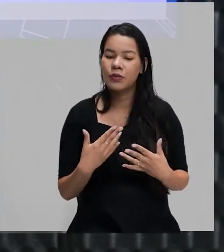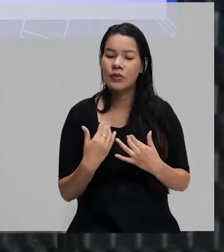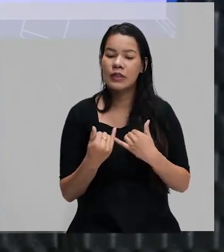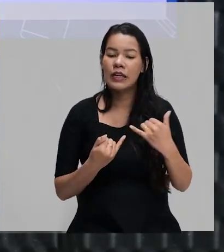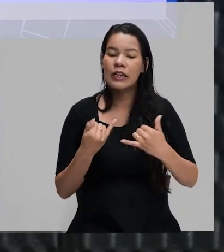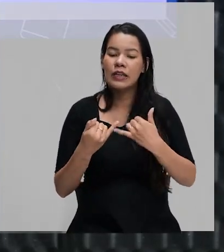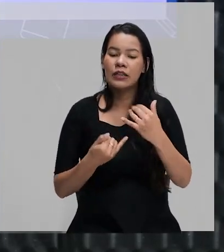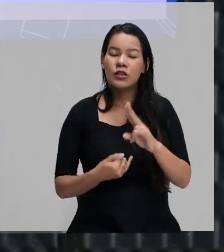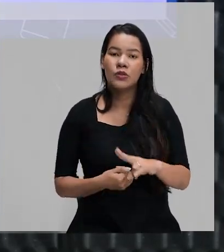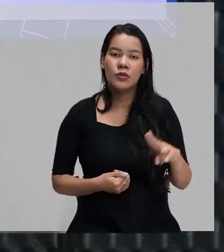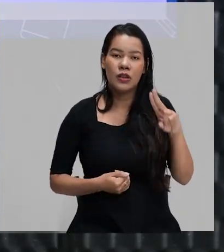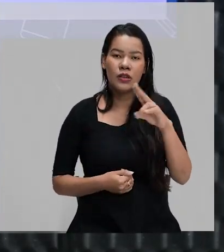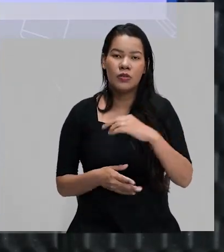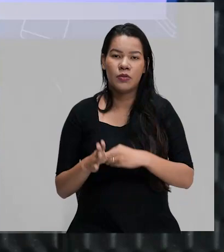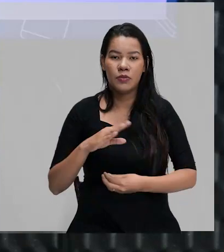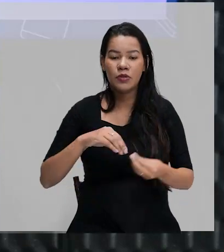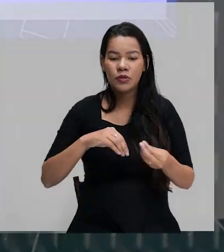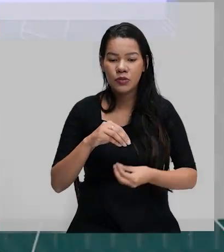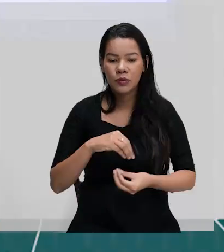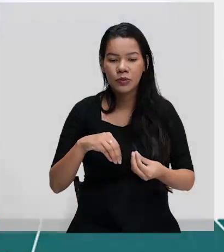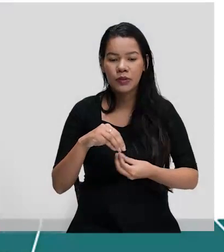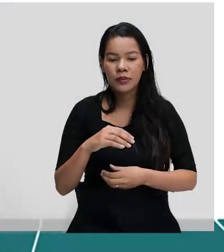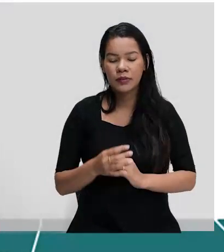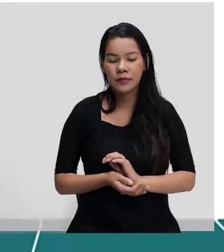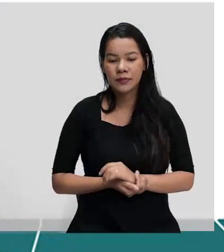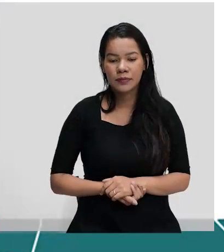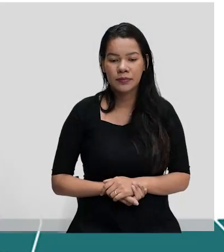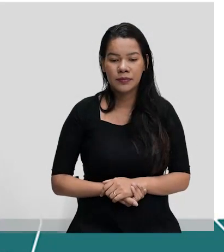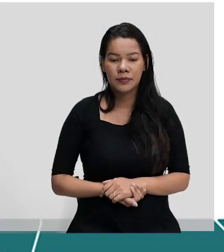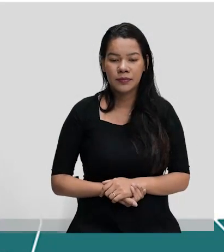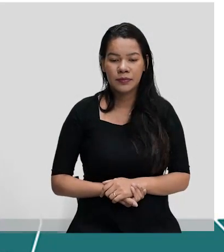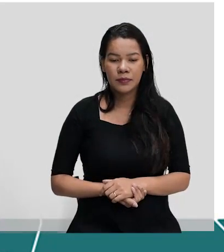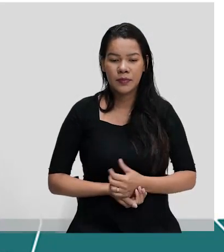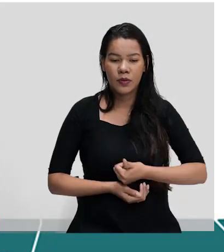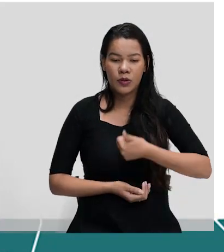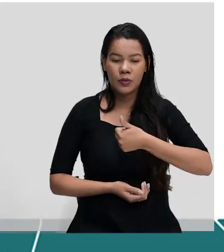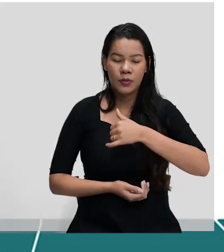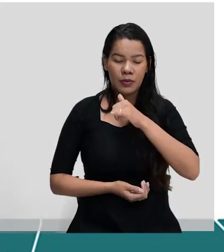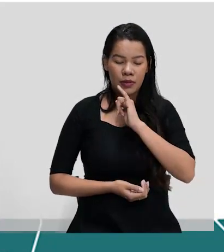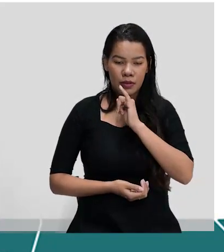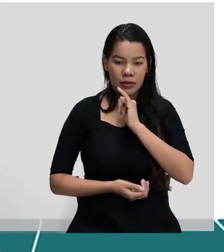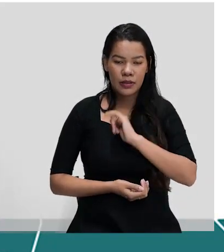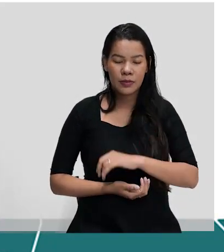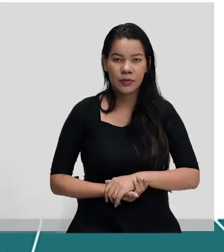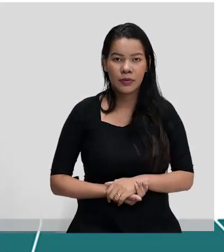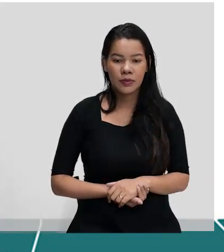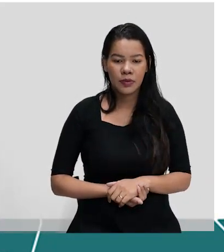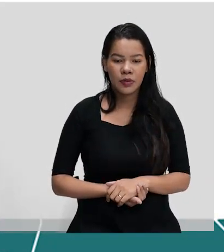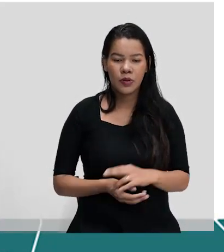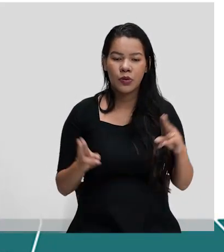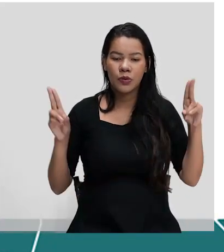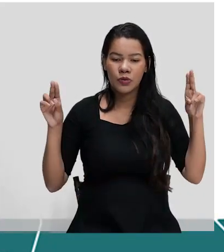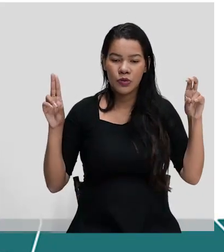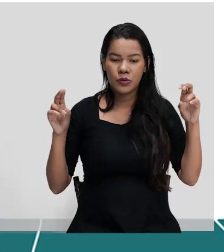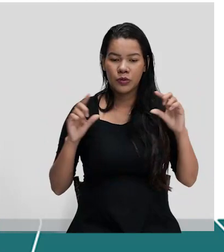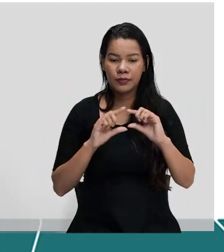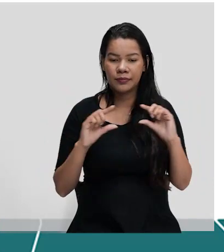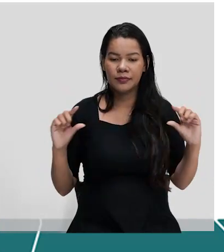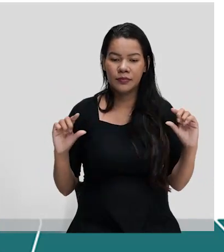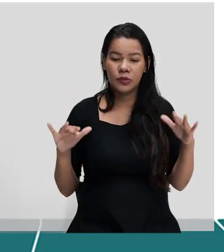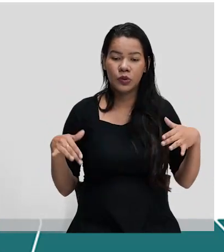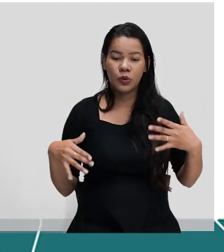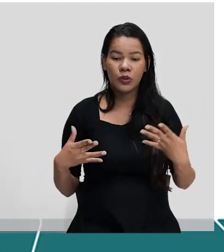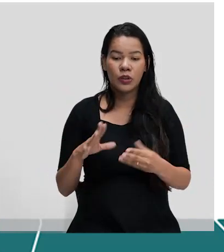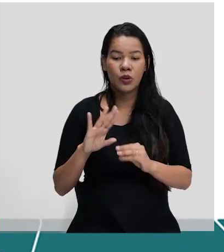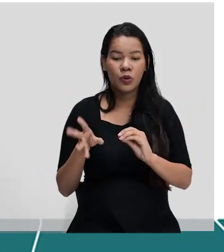são utilizados como misturas. Então, vamos lá. No primeiro exemplo, o título seria o seguinte: ó, quando